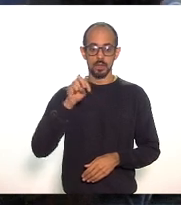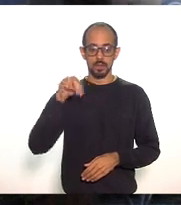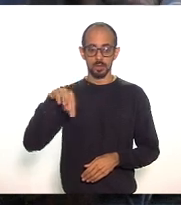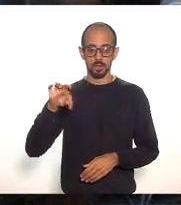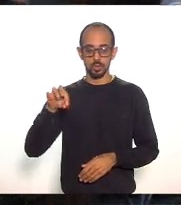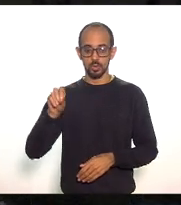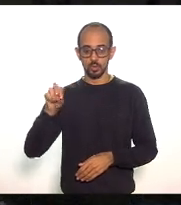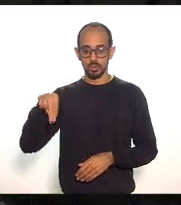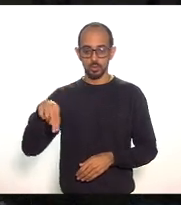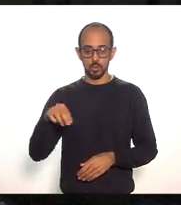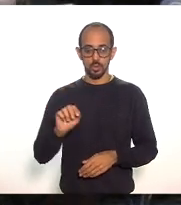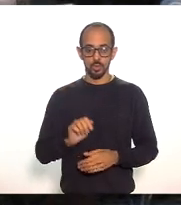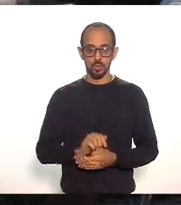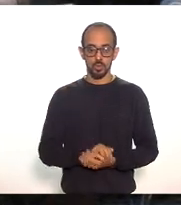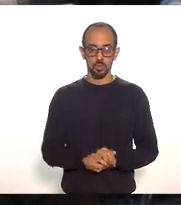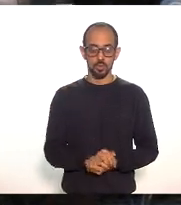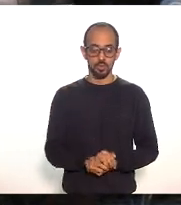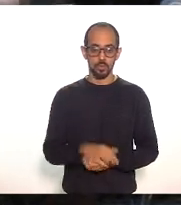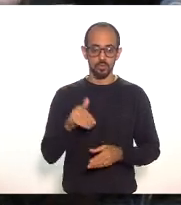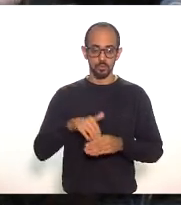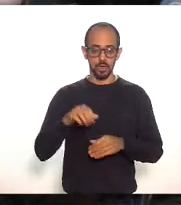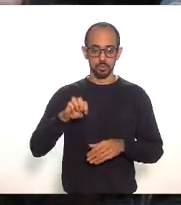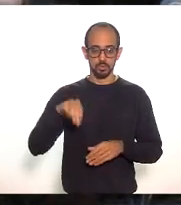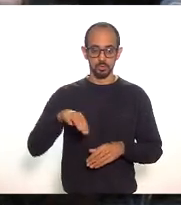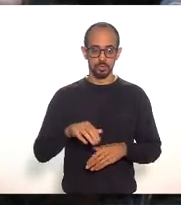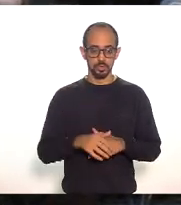Voto favorável, presidente.